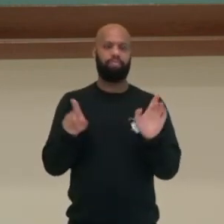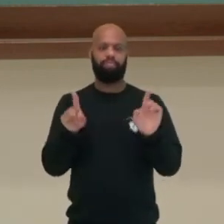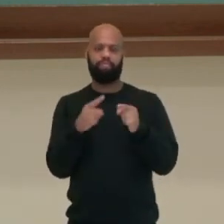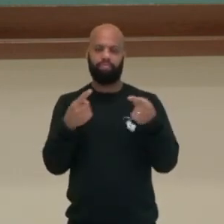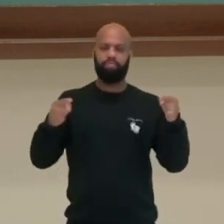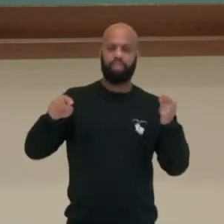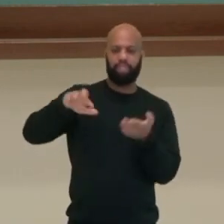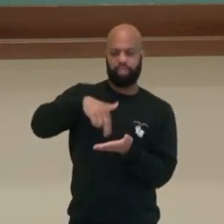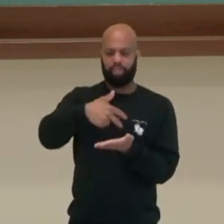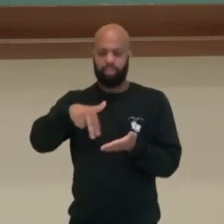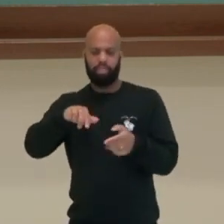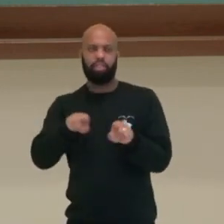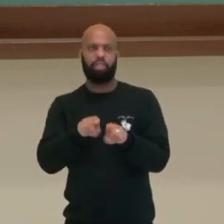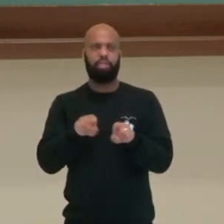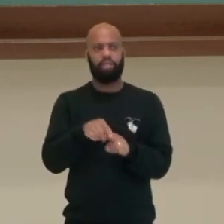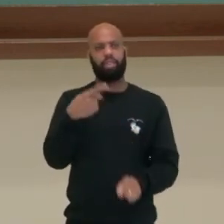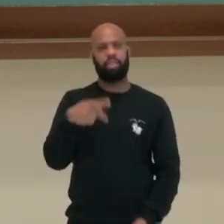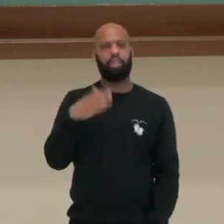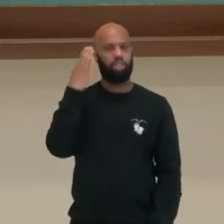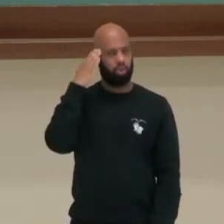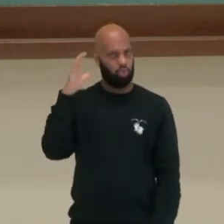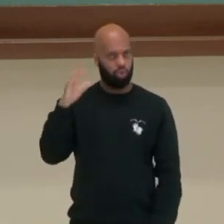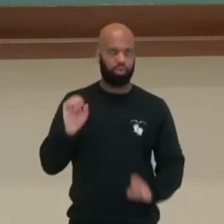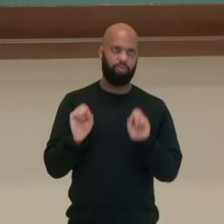hop, né? Isso aqui em Curitiba, ok?